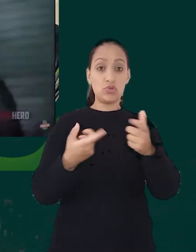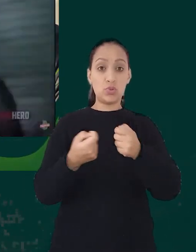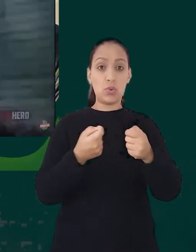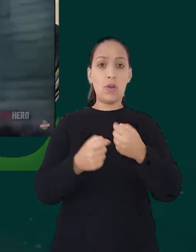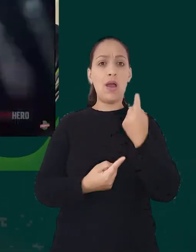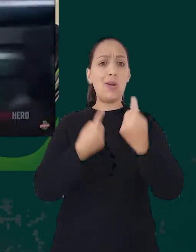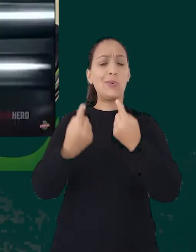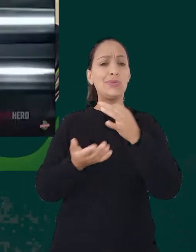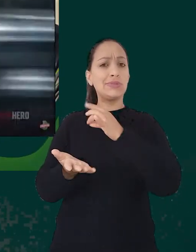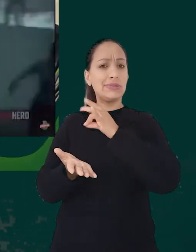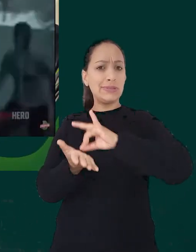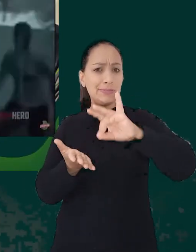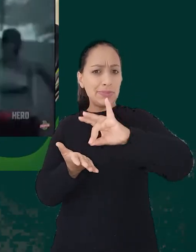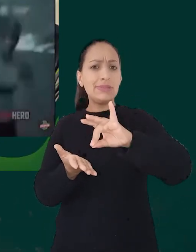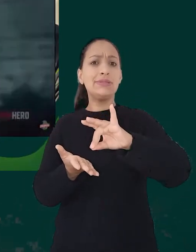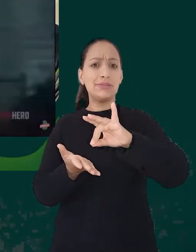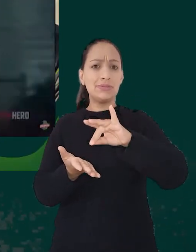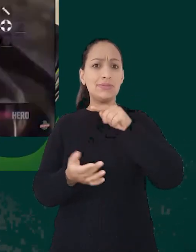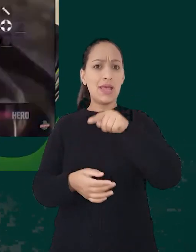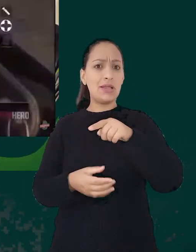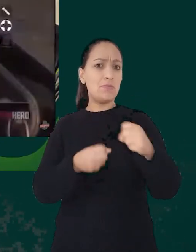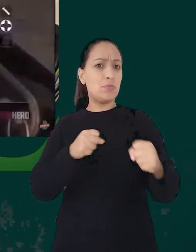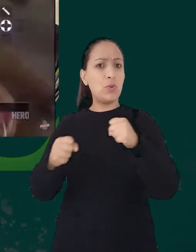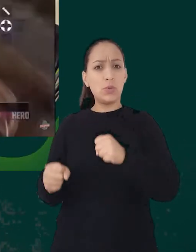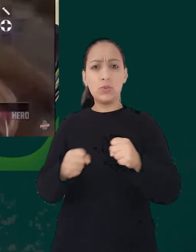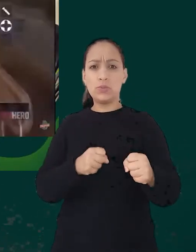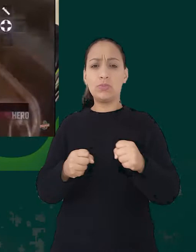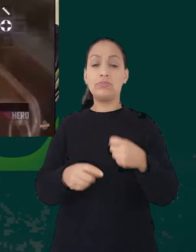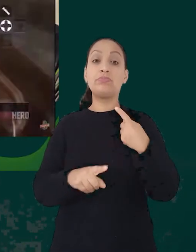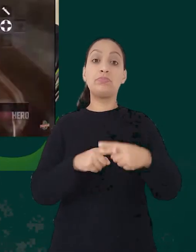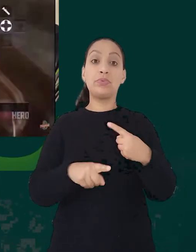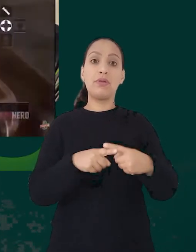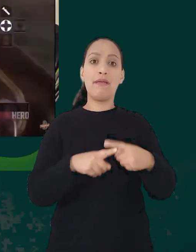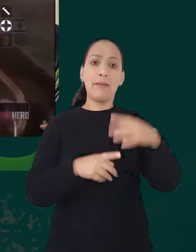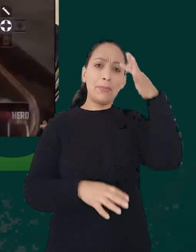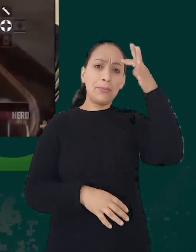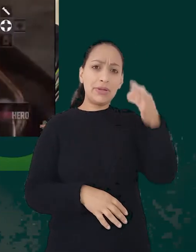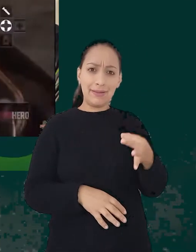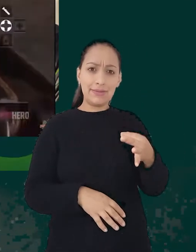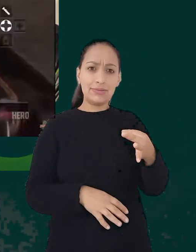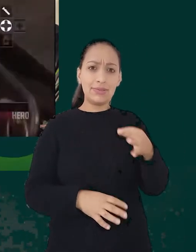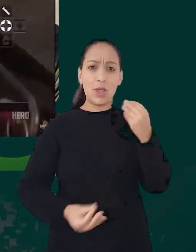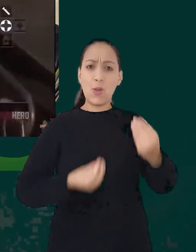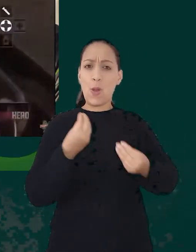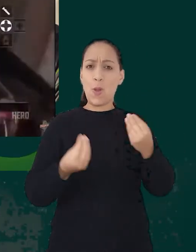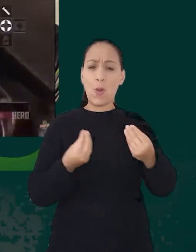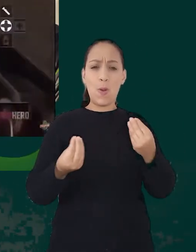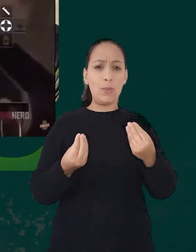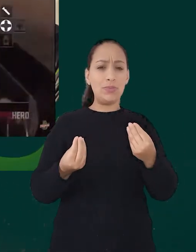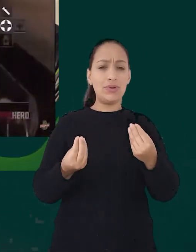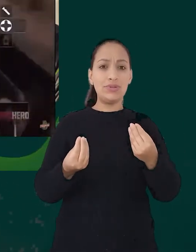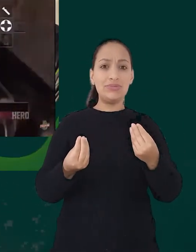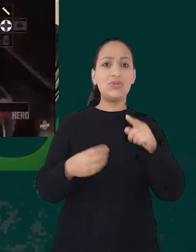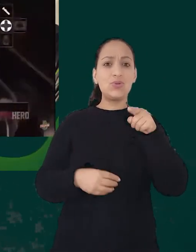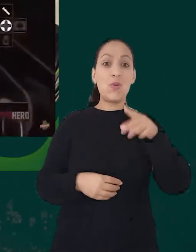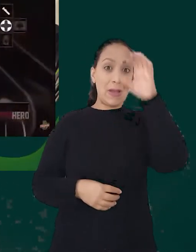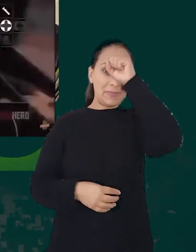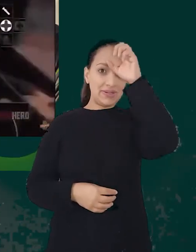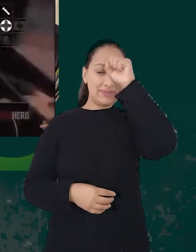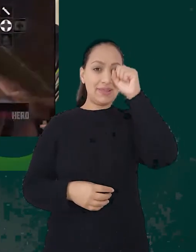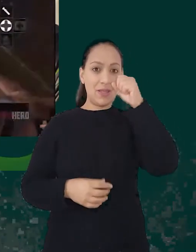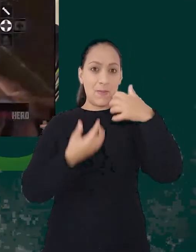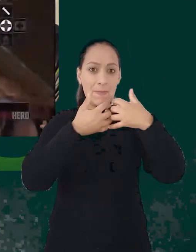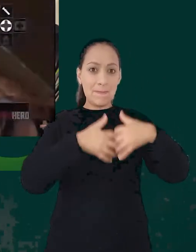inimigos são muito poderosos, porque entendem como tu aprendeu a mecânica do